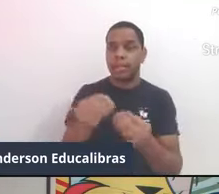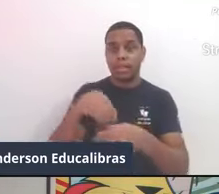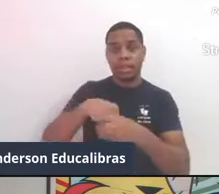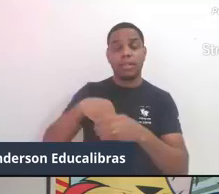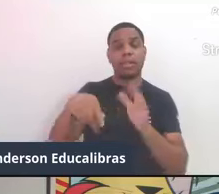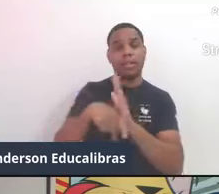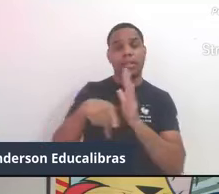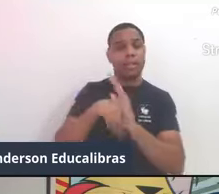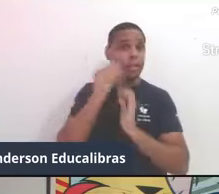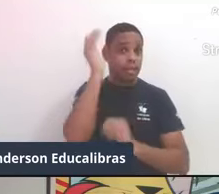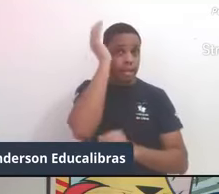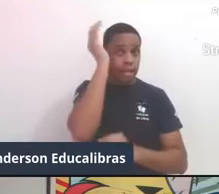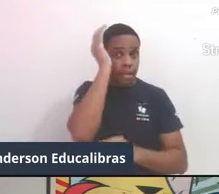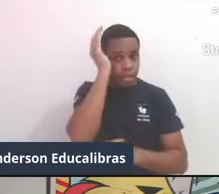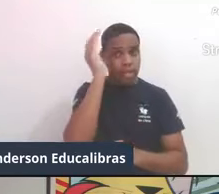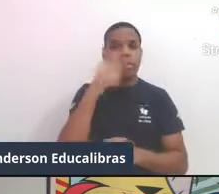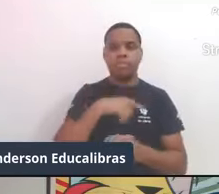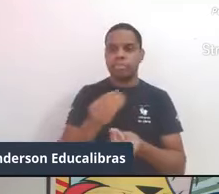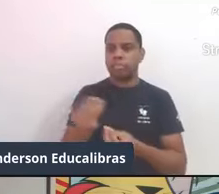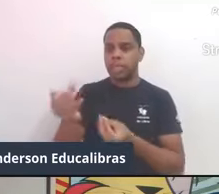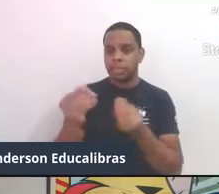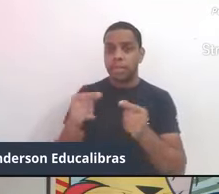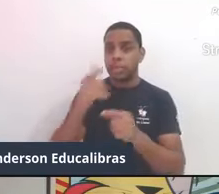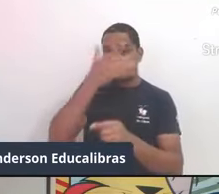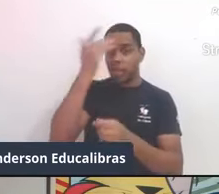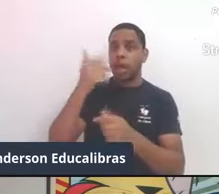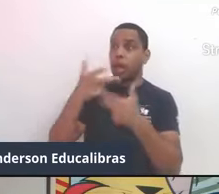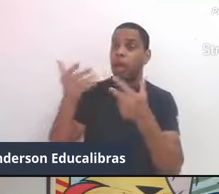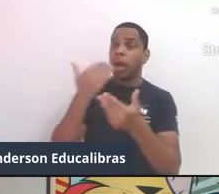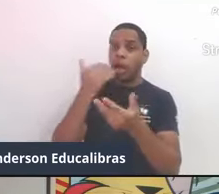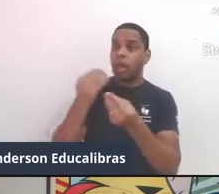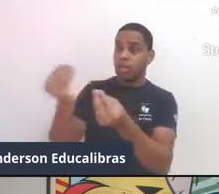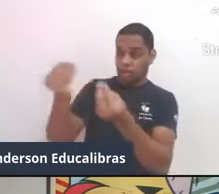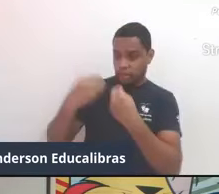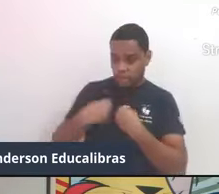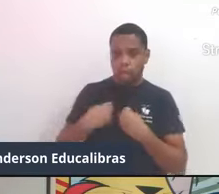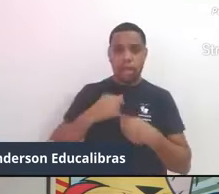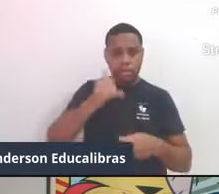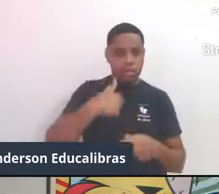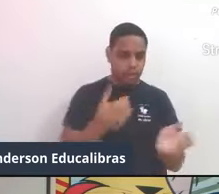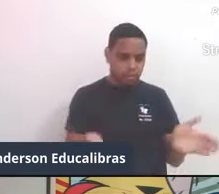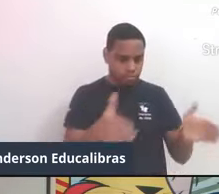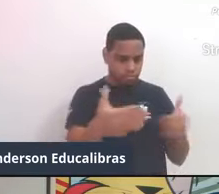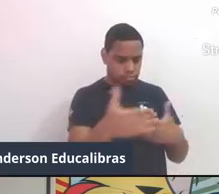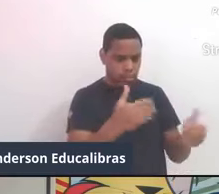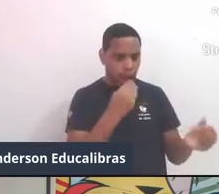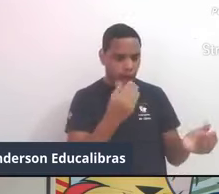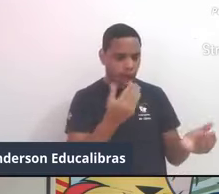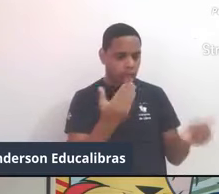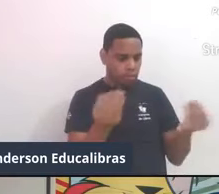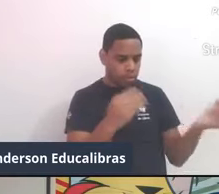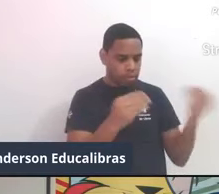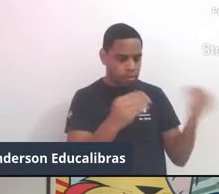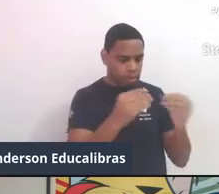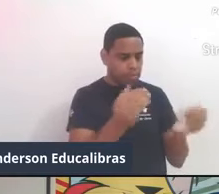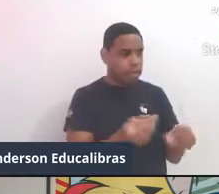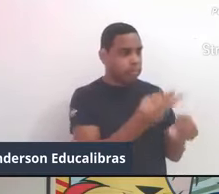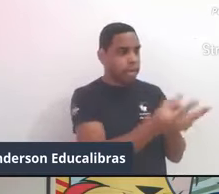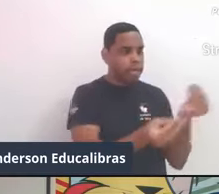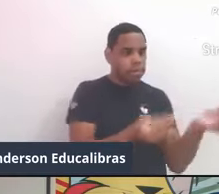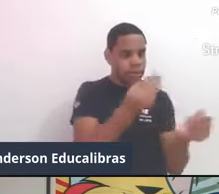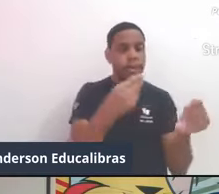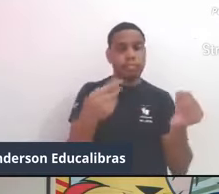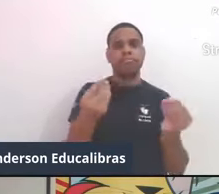de doações, inclusive, também que recebemos, e de ações diretas feitas pelo próprio SESC. Então, essa é uma